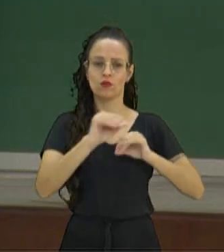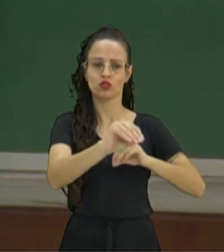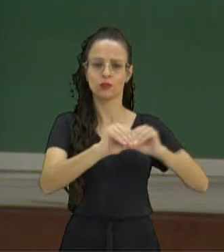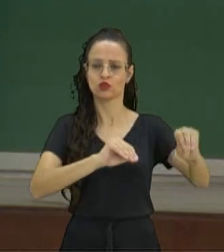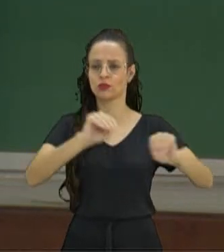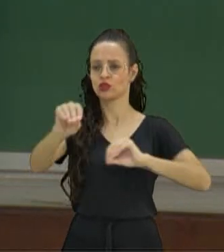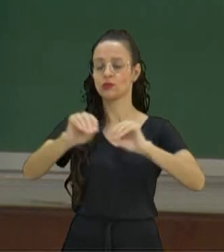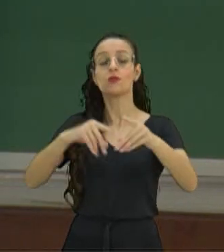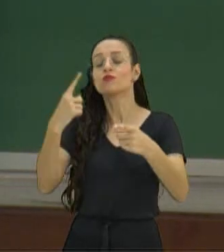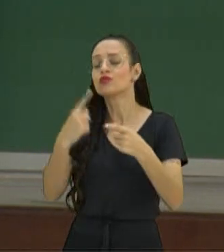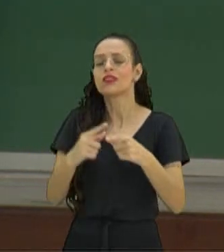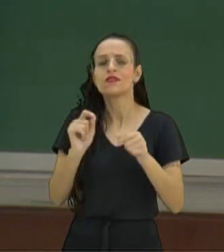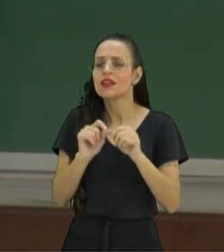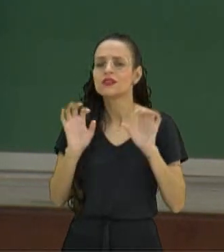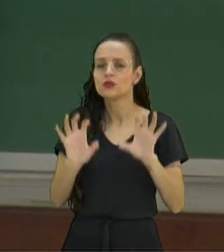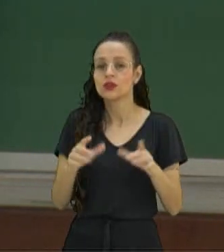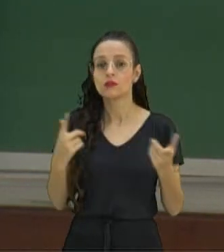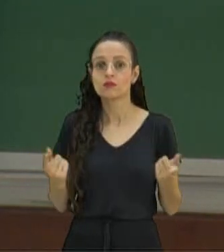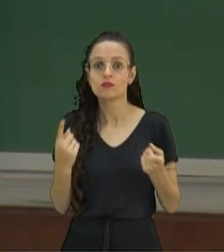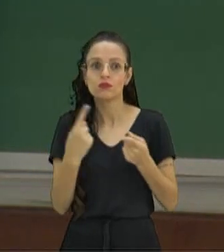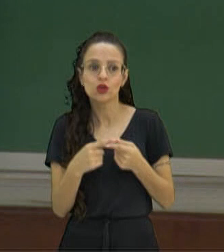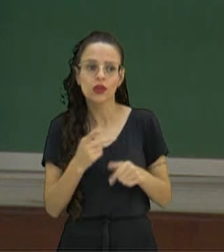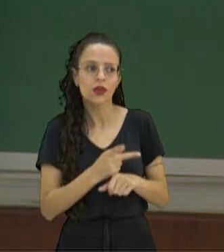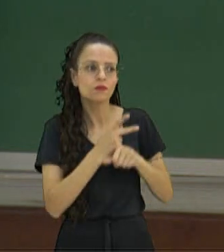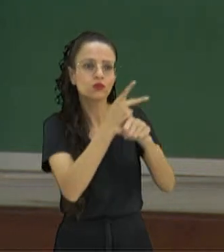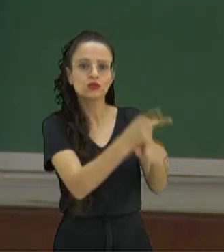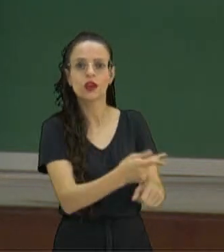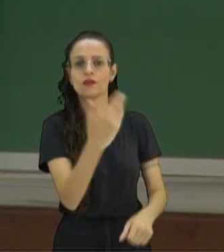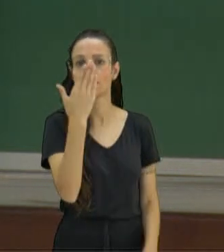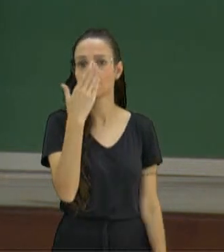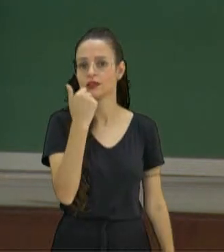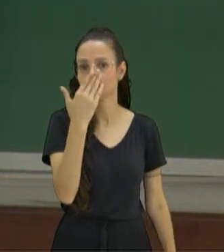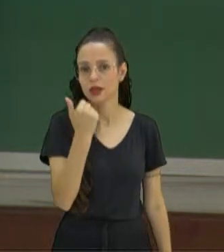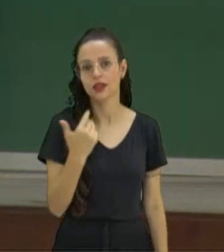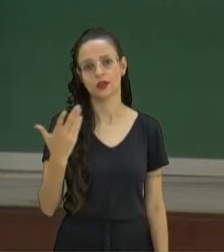pessoal? Porque eles iam em busca de alimentos,